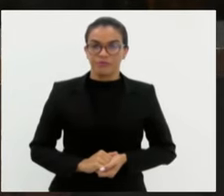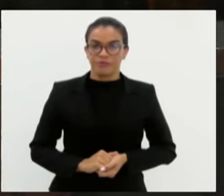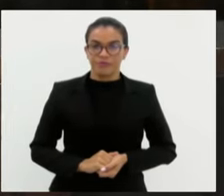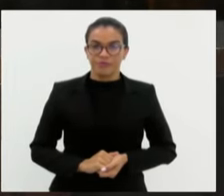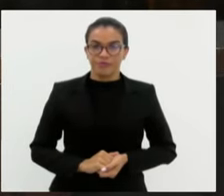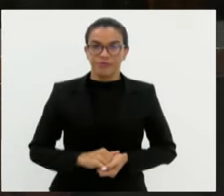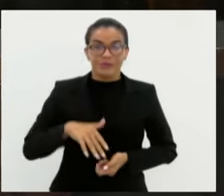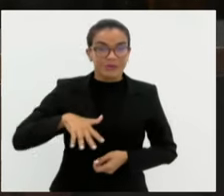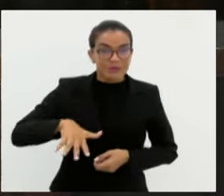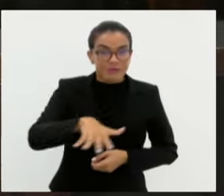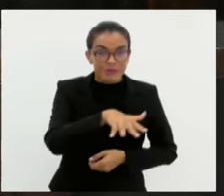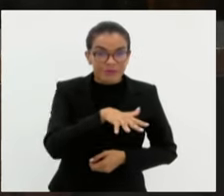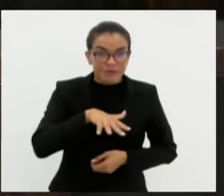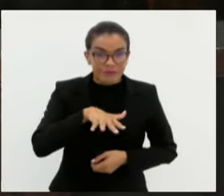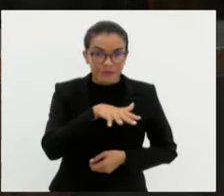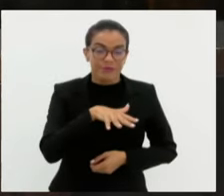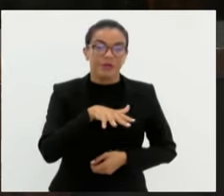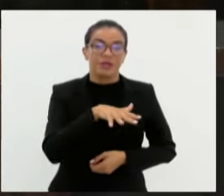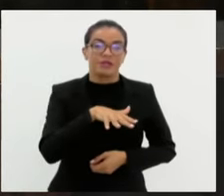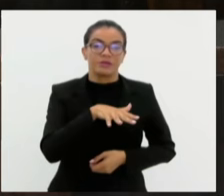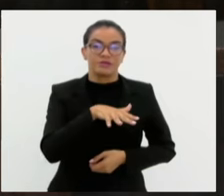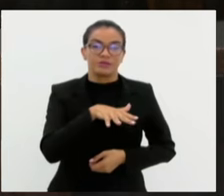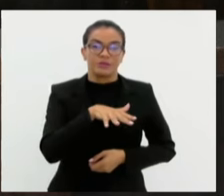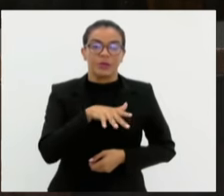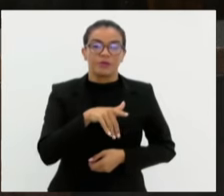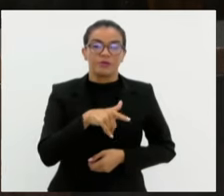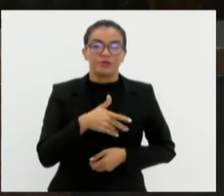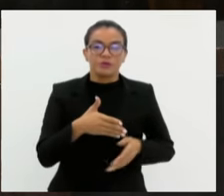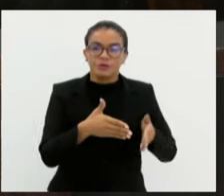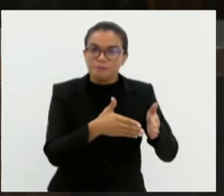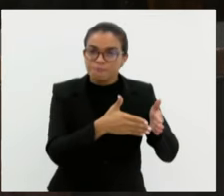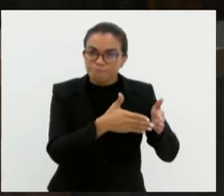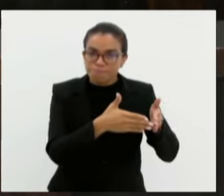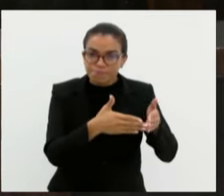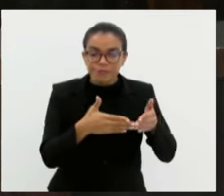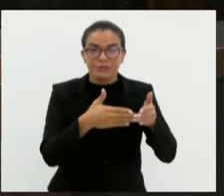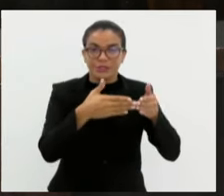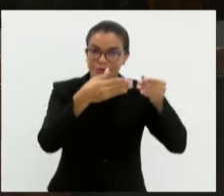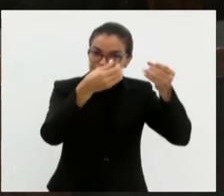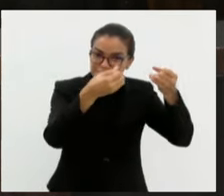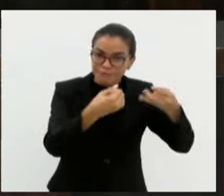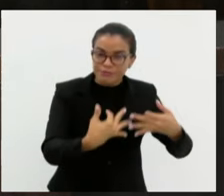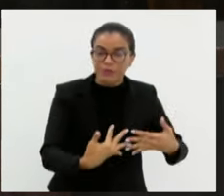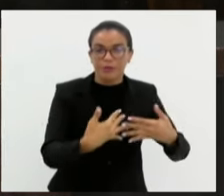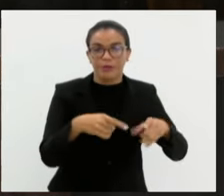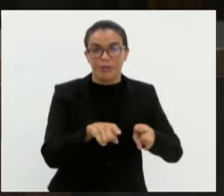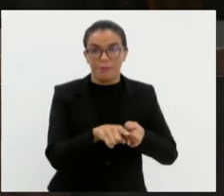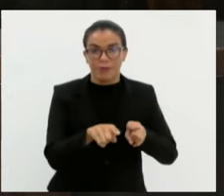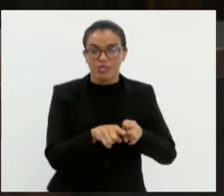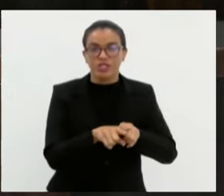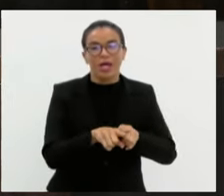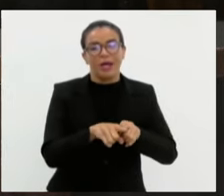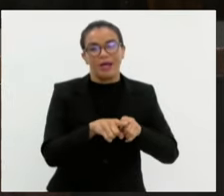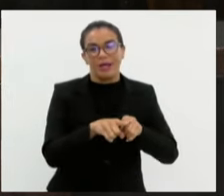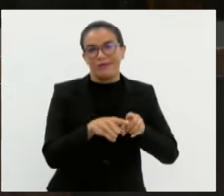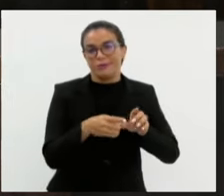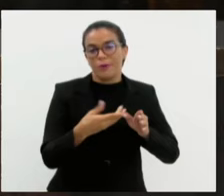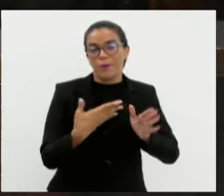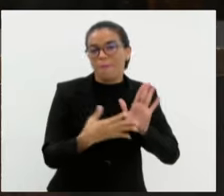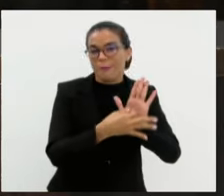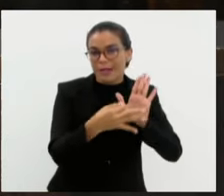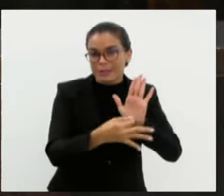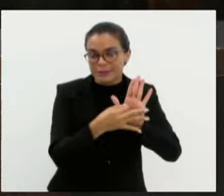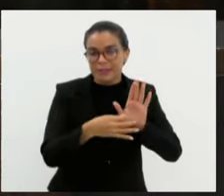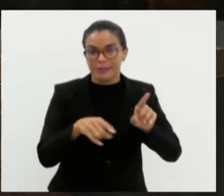Neste espaço de ser ressaltado que, nos termos dos eruditos pareceres e